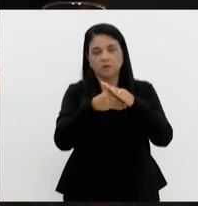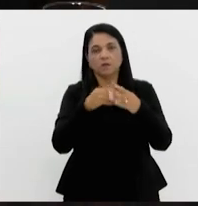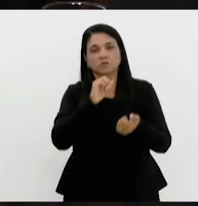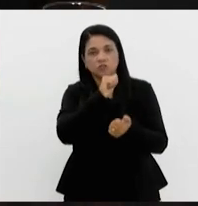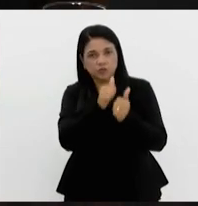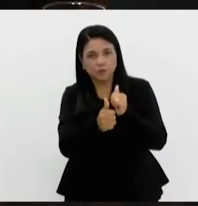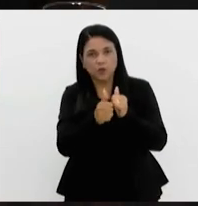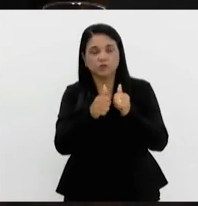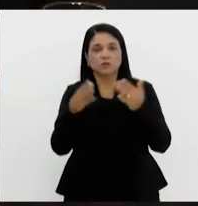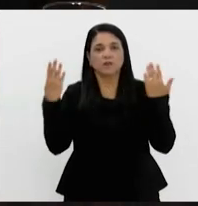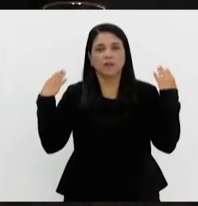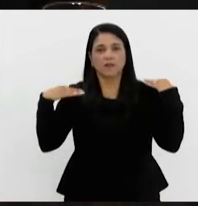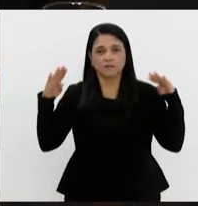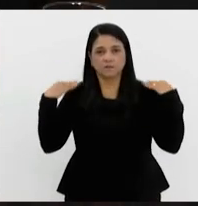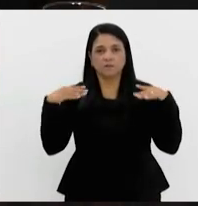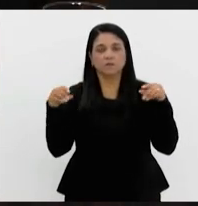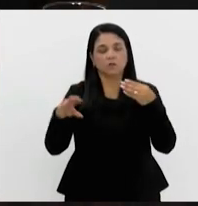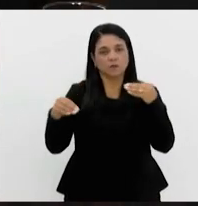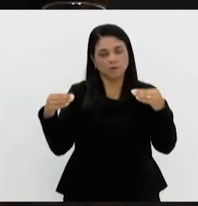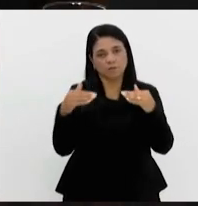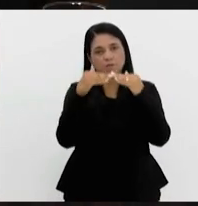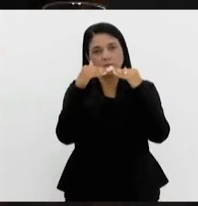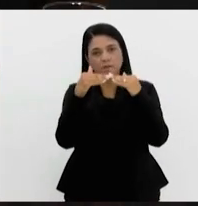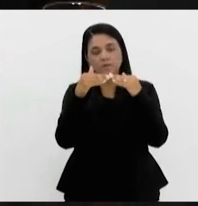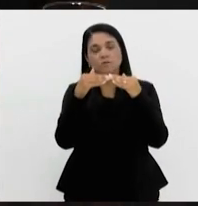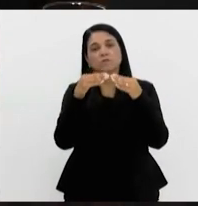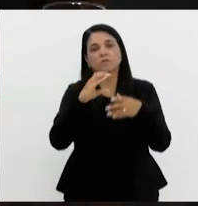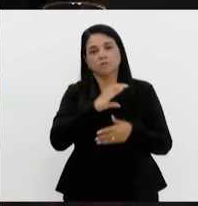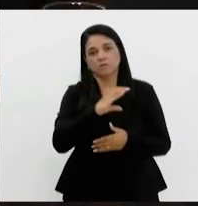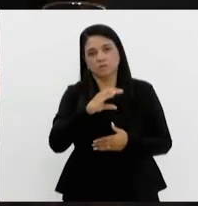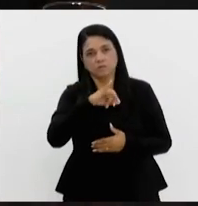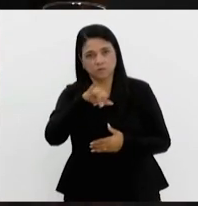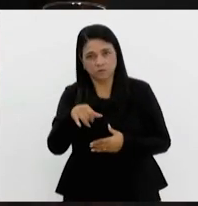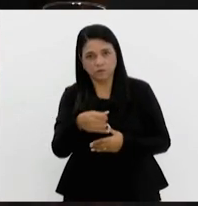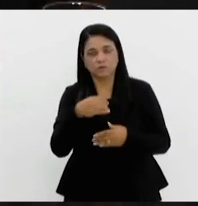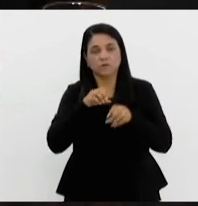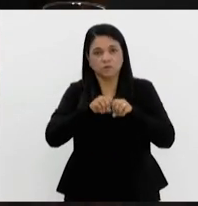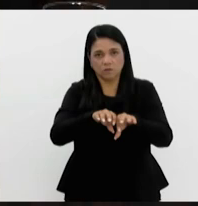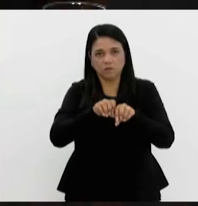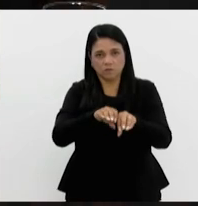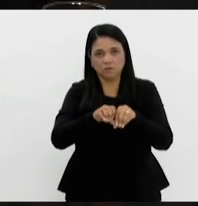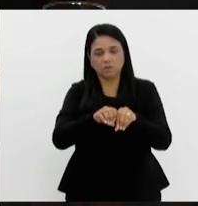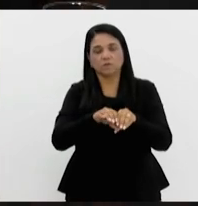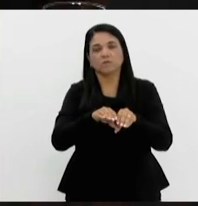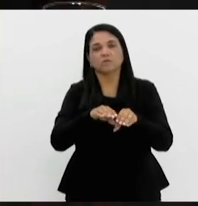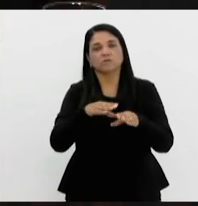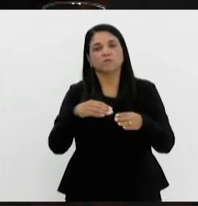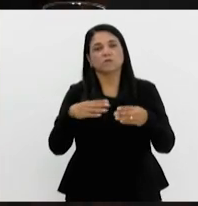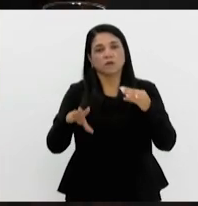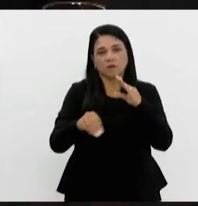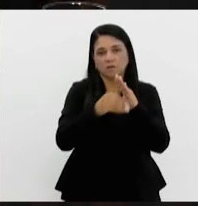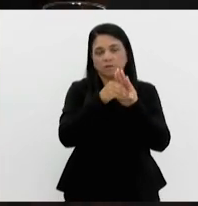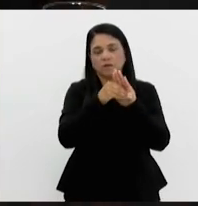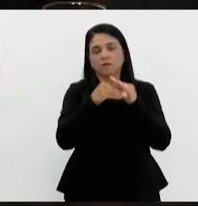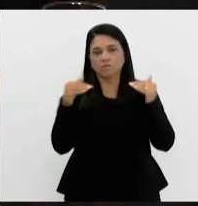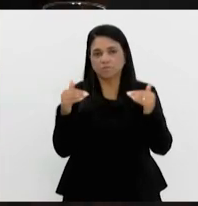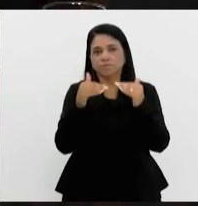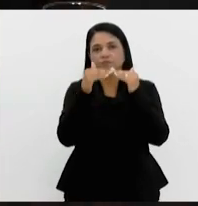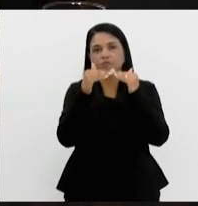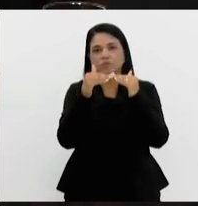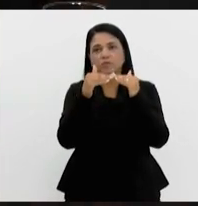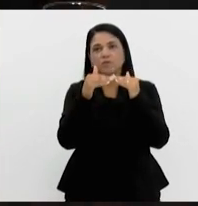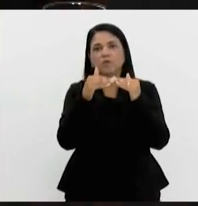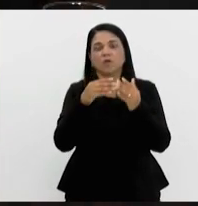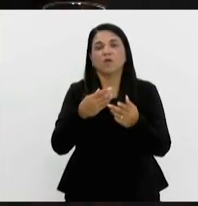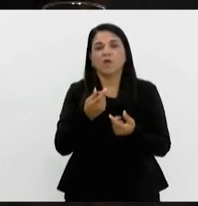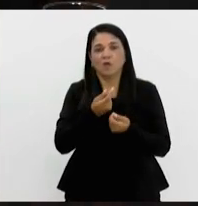e lazer favorável com a emenda da Constituição de Justiça, Educação favorável à emenda da Constituição e Justiça.